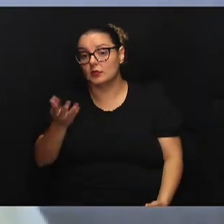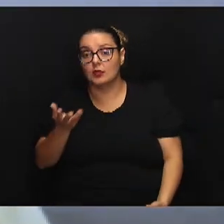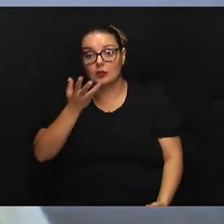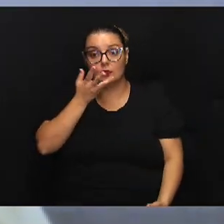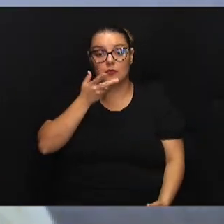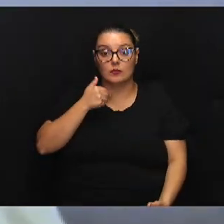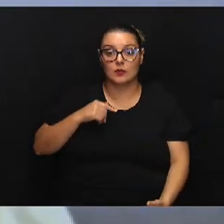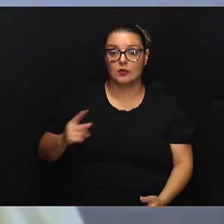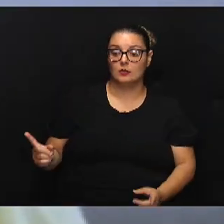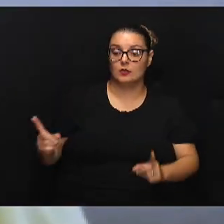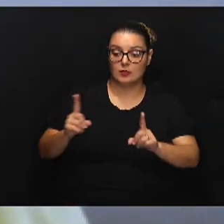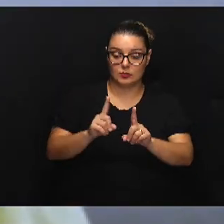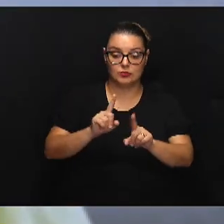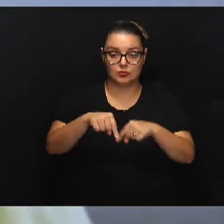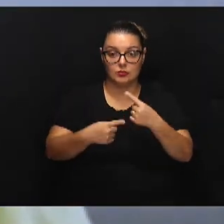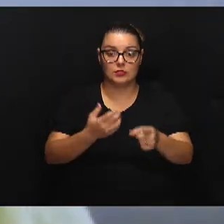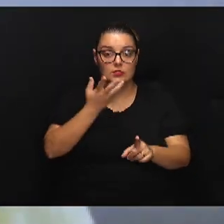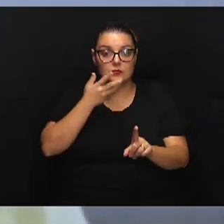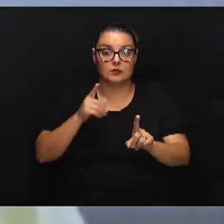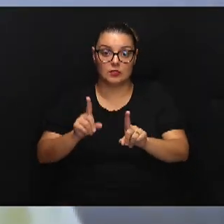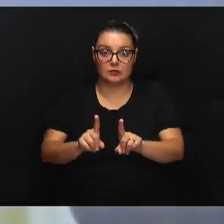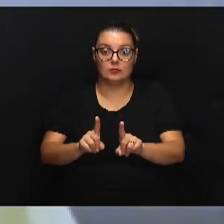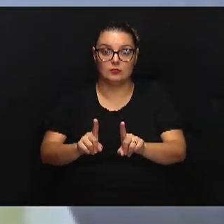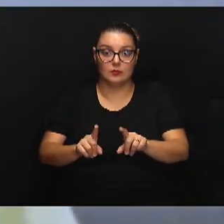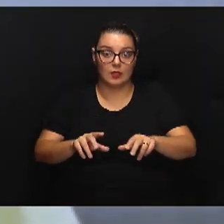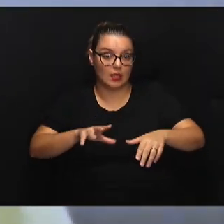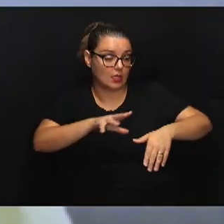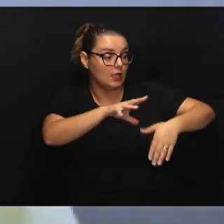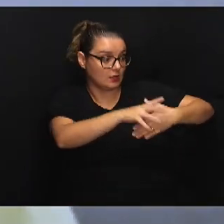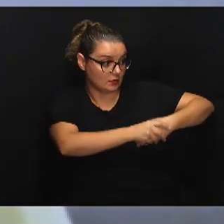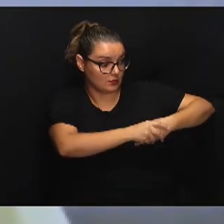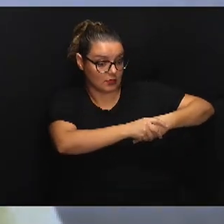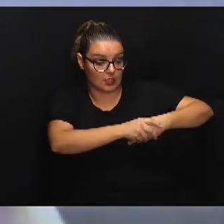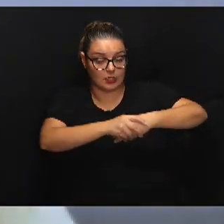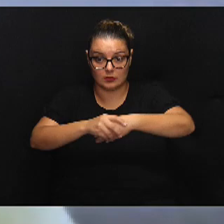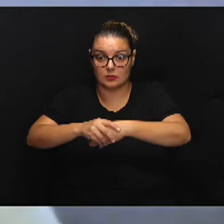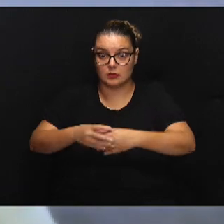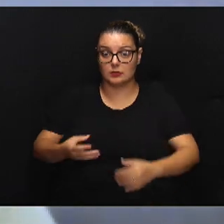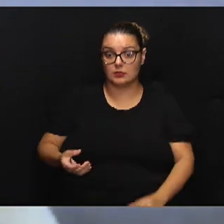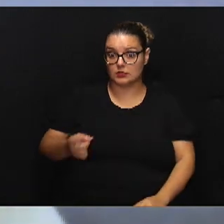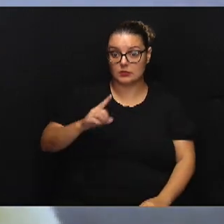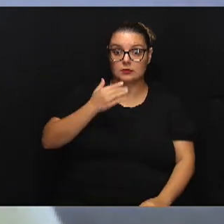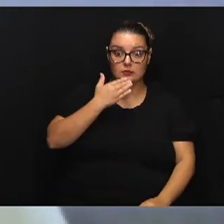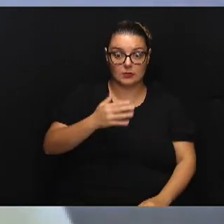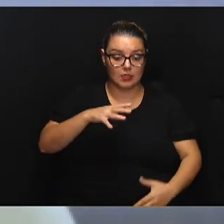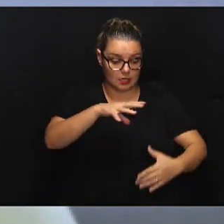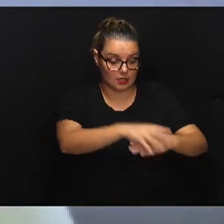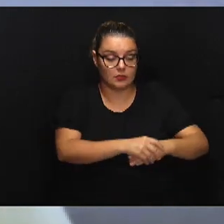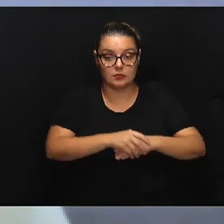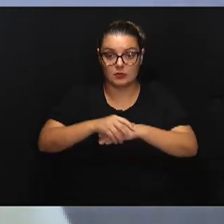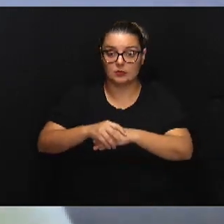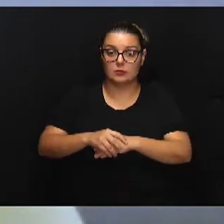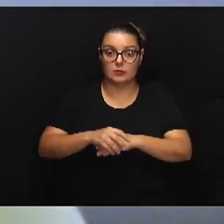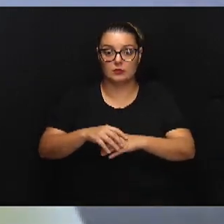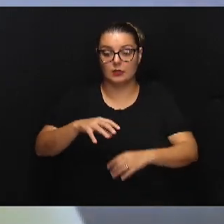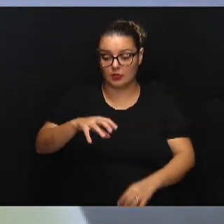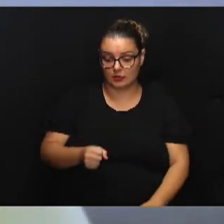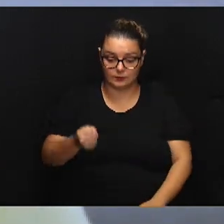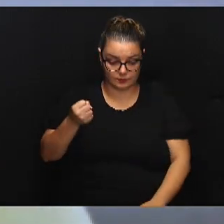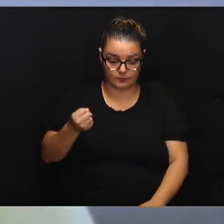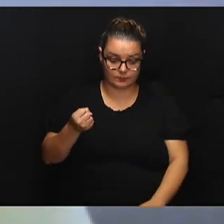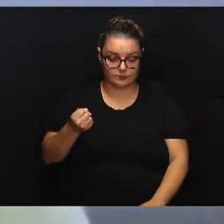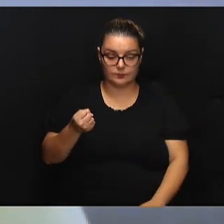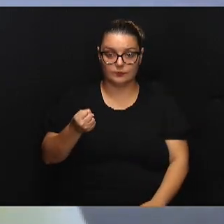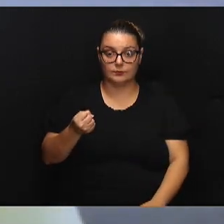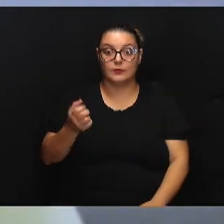chega perto de outra criança, ela pega na mão, ela se ela não pede, ela pega e fica com aquilo na mão. Então,